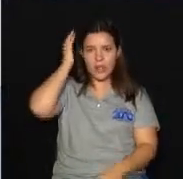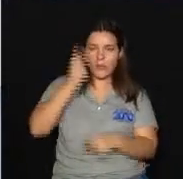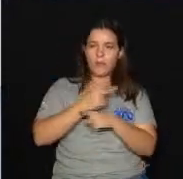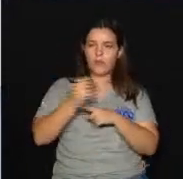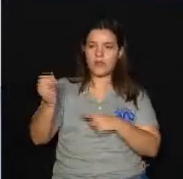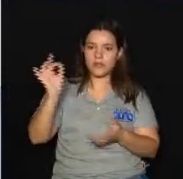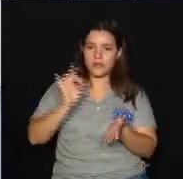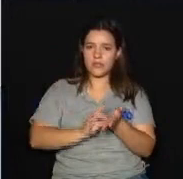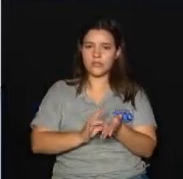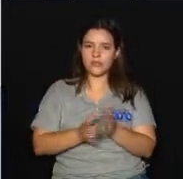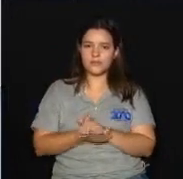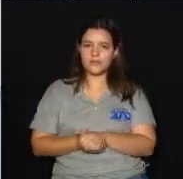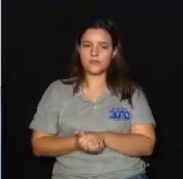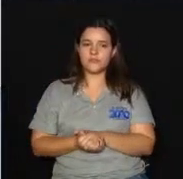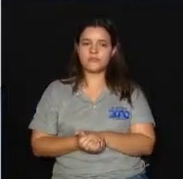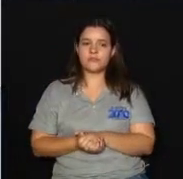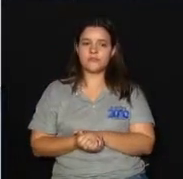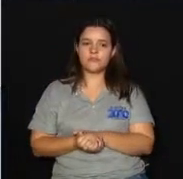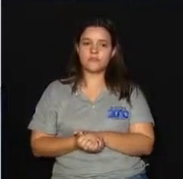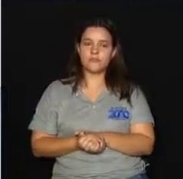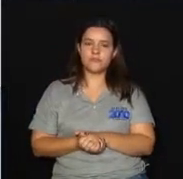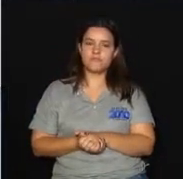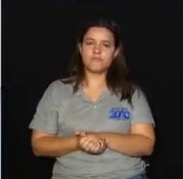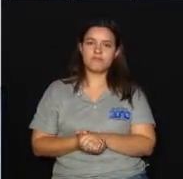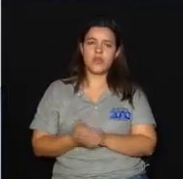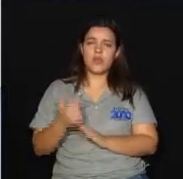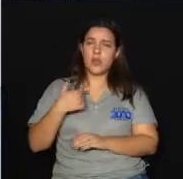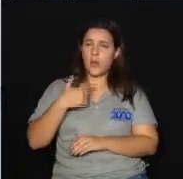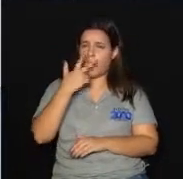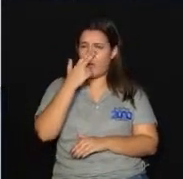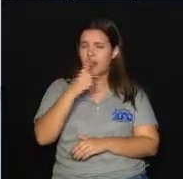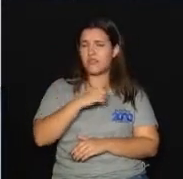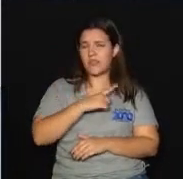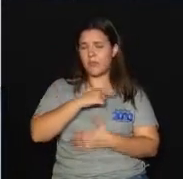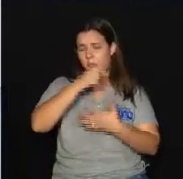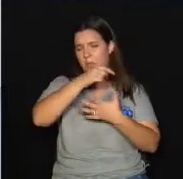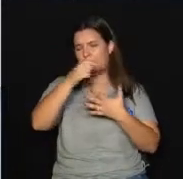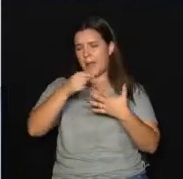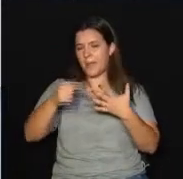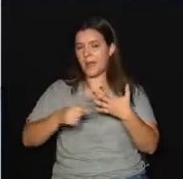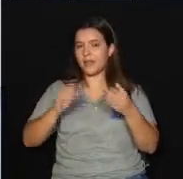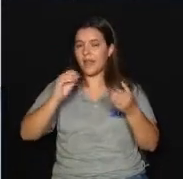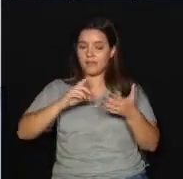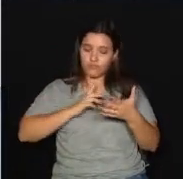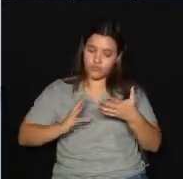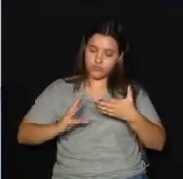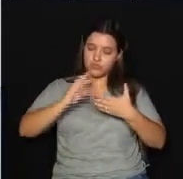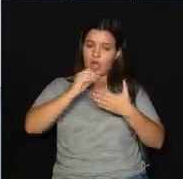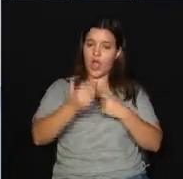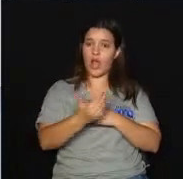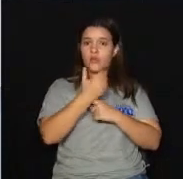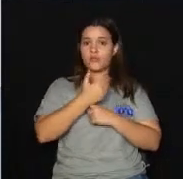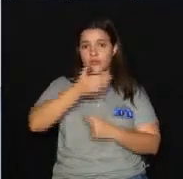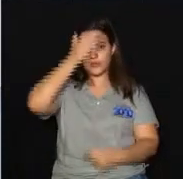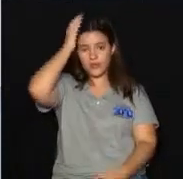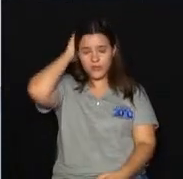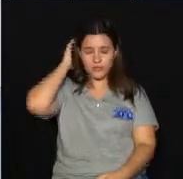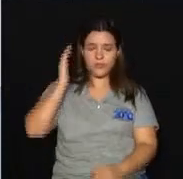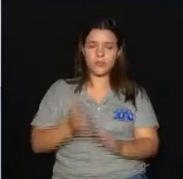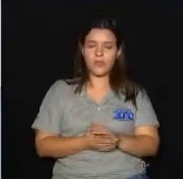Olha, é uma conjunção de fatores. Agora, nós temos que levar em consideração